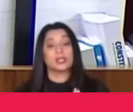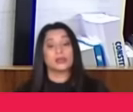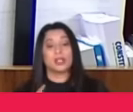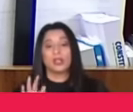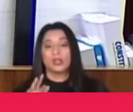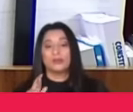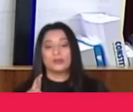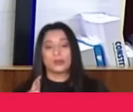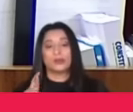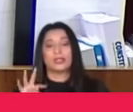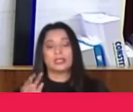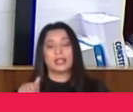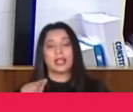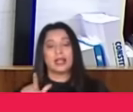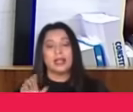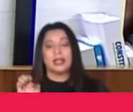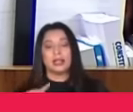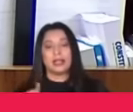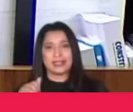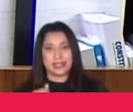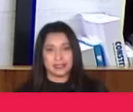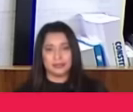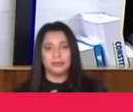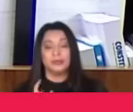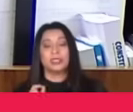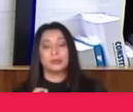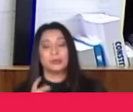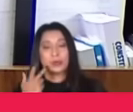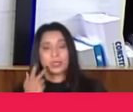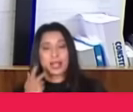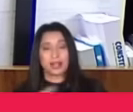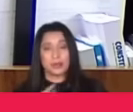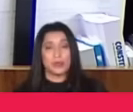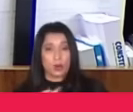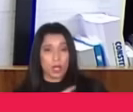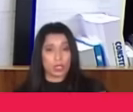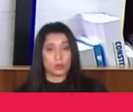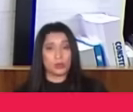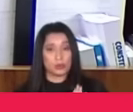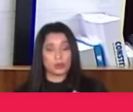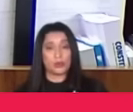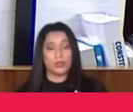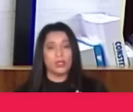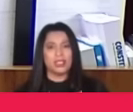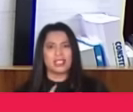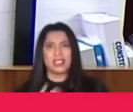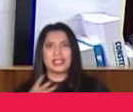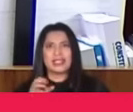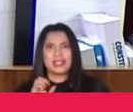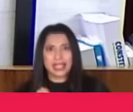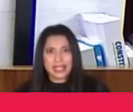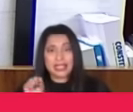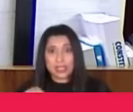30 segundos, perdão, pelo ministro Vistor, em que pese, como salientou o eminente relator, terem sido 30 segundos, isso repercutiu